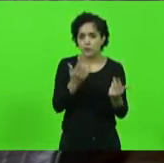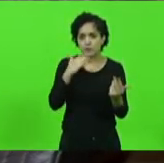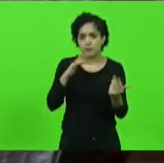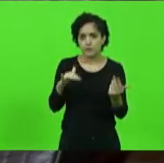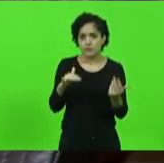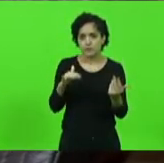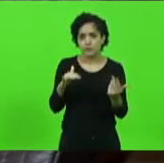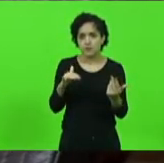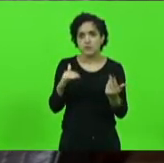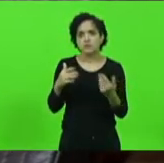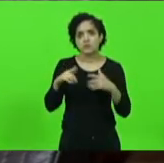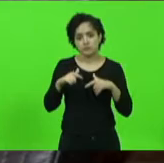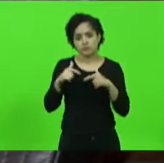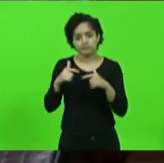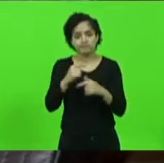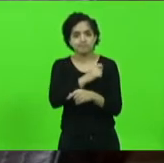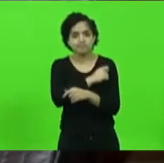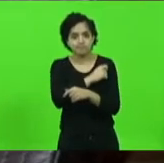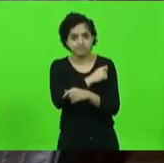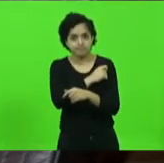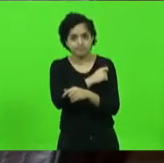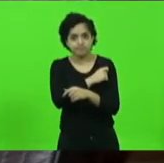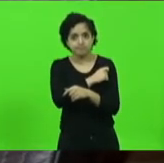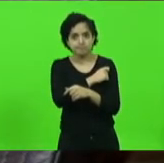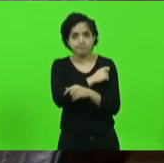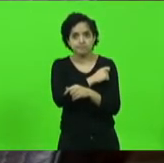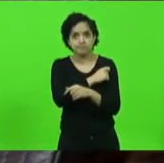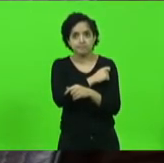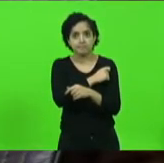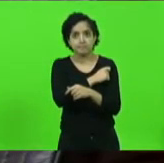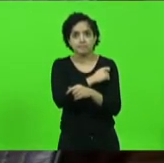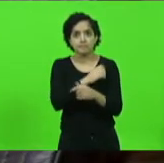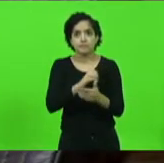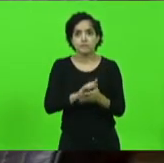se comportasse como um aluno em determinadas situações.